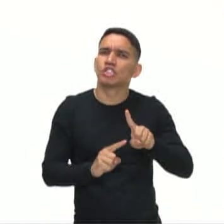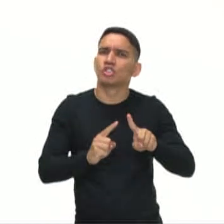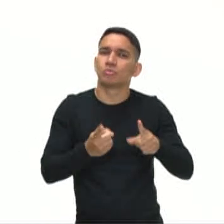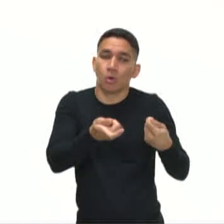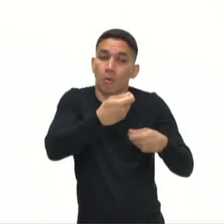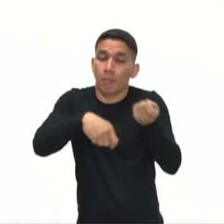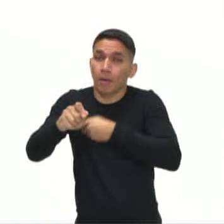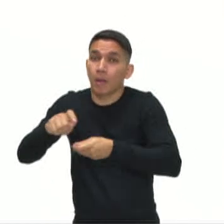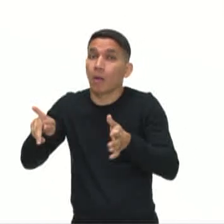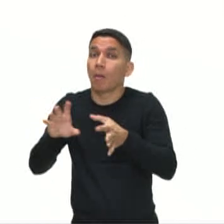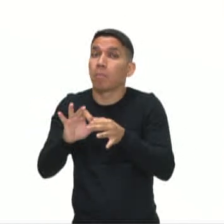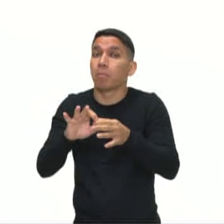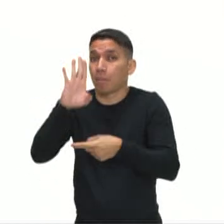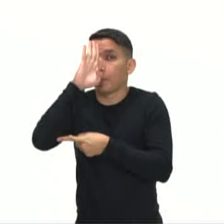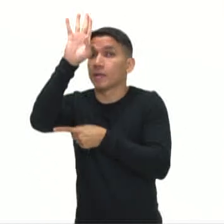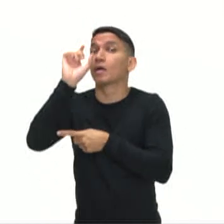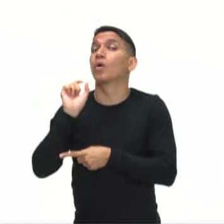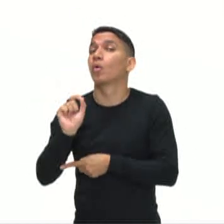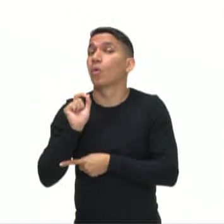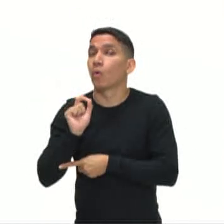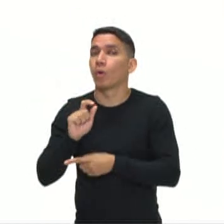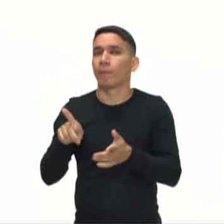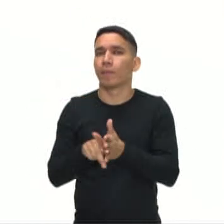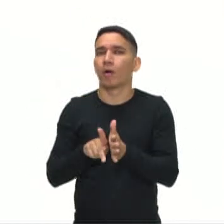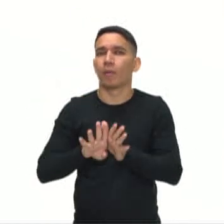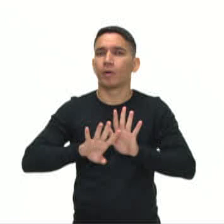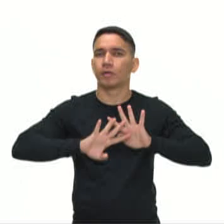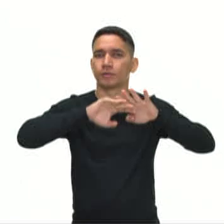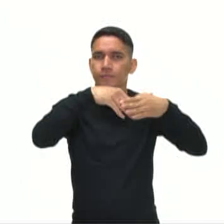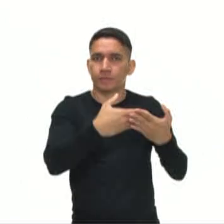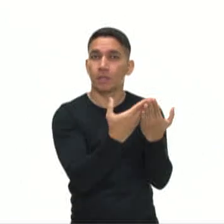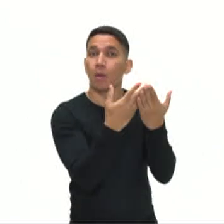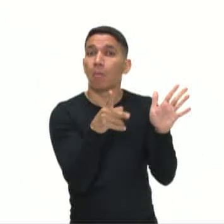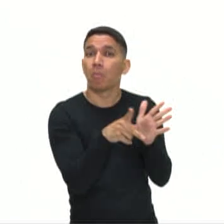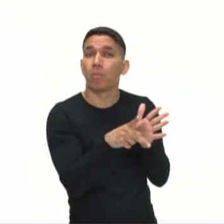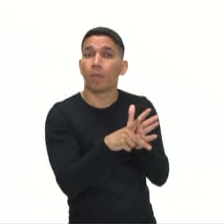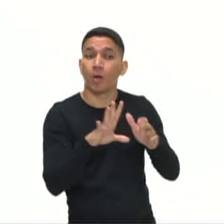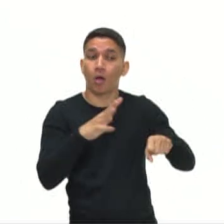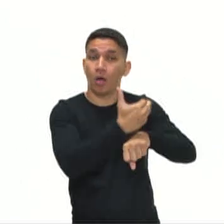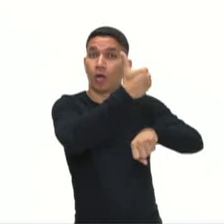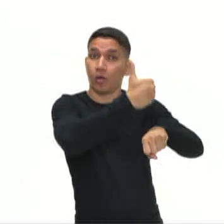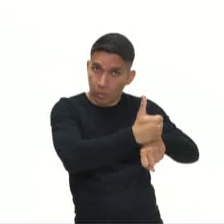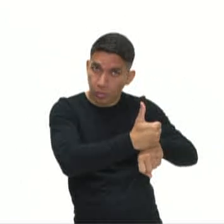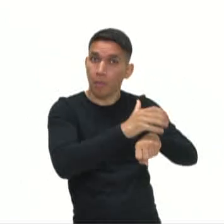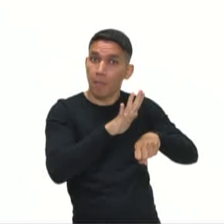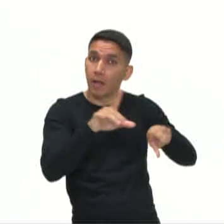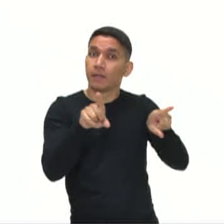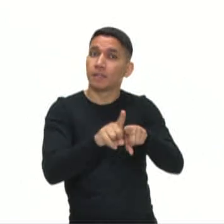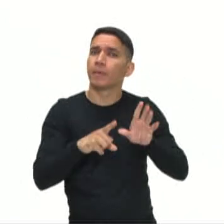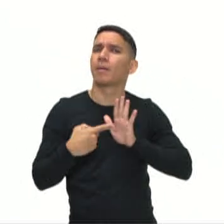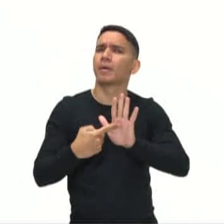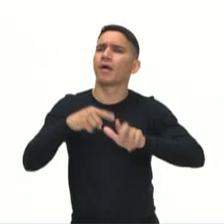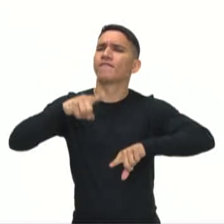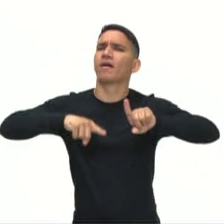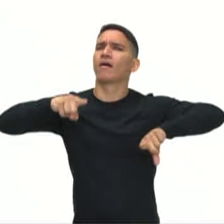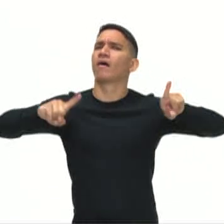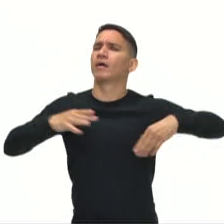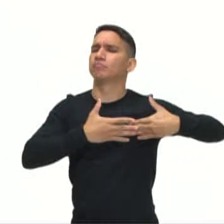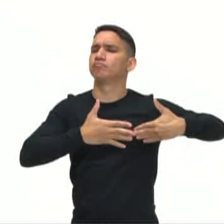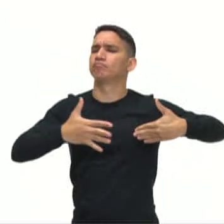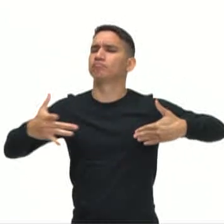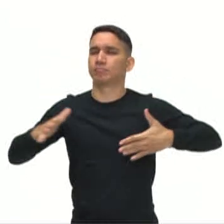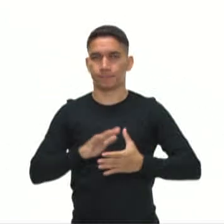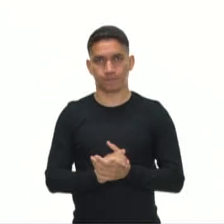mercantilismo baseado principalmente na exploração do comércio colonial, mas que apresentou variações ao longo do